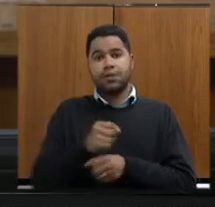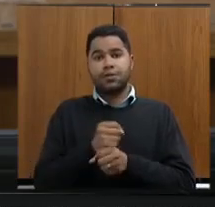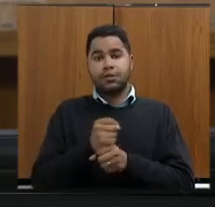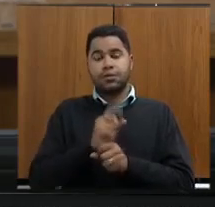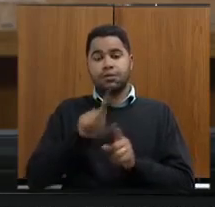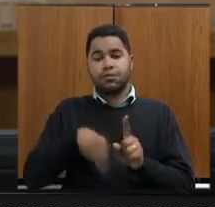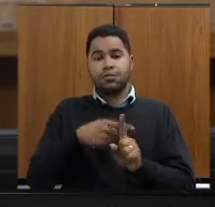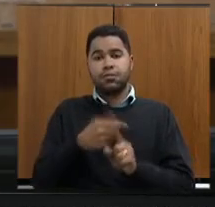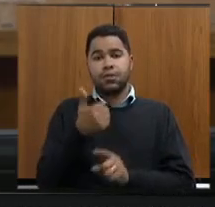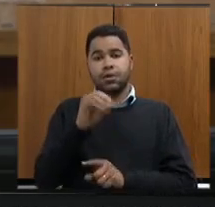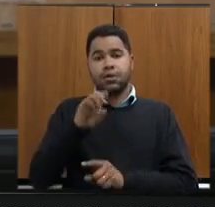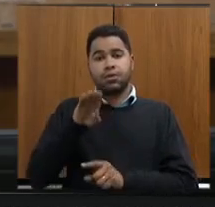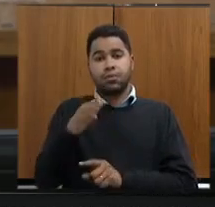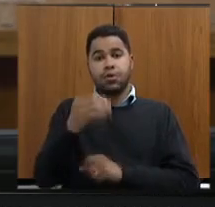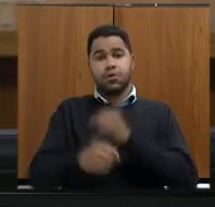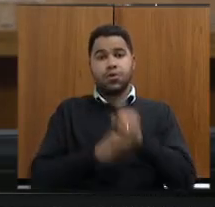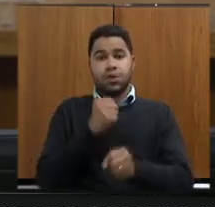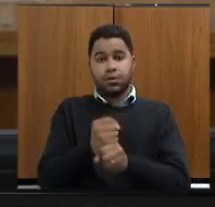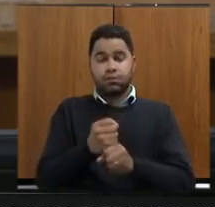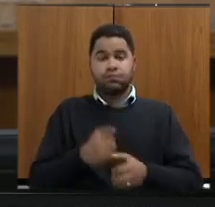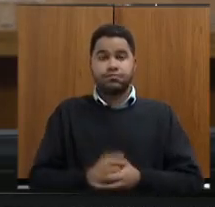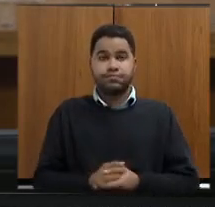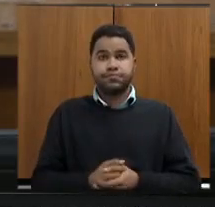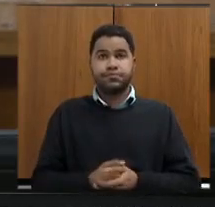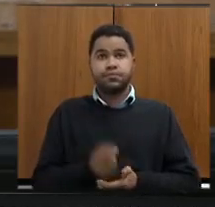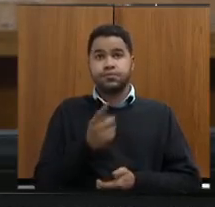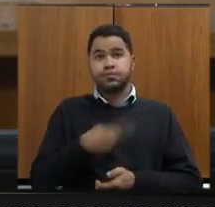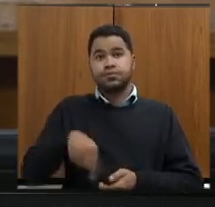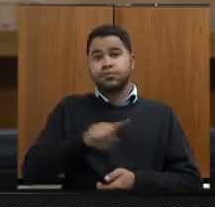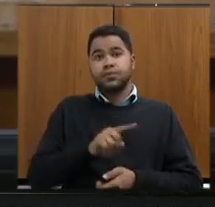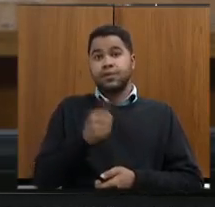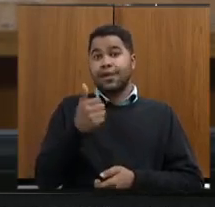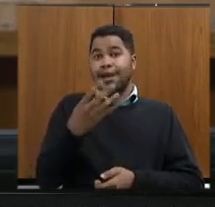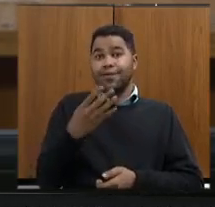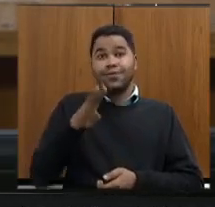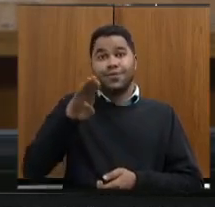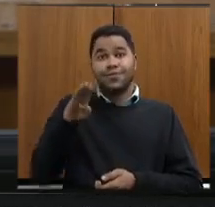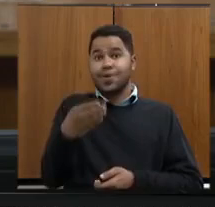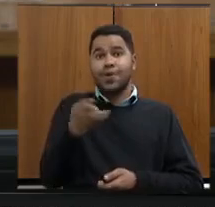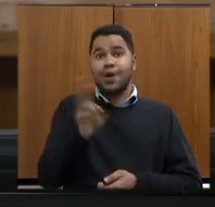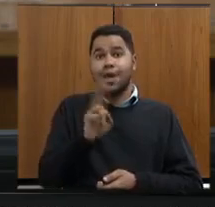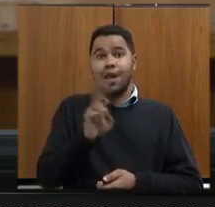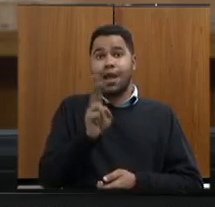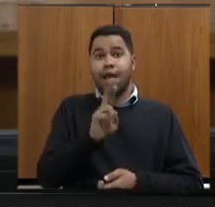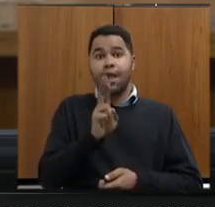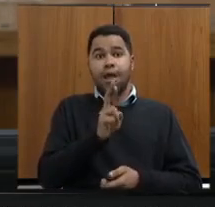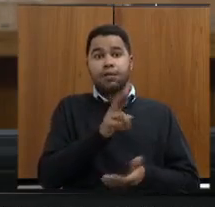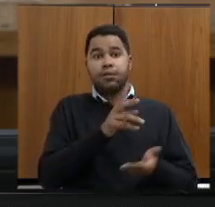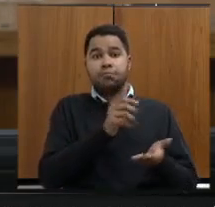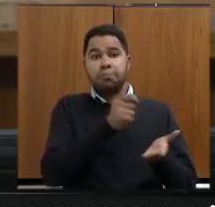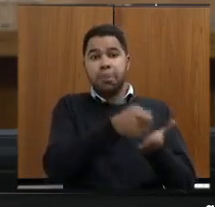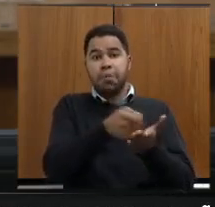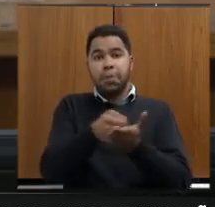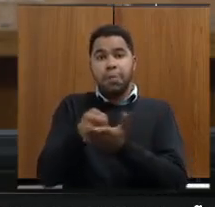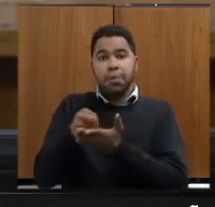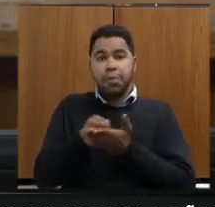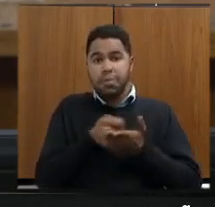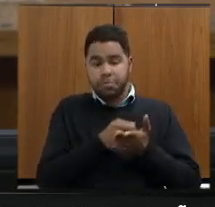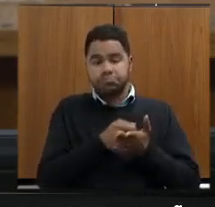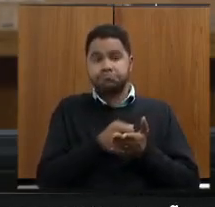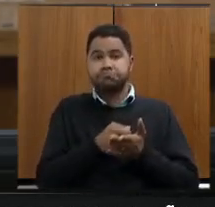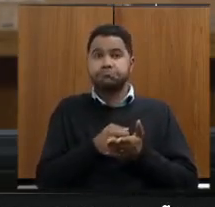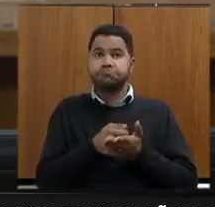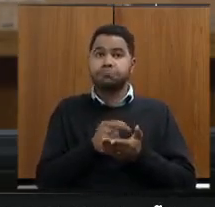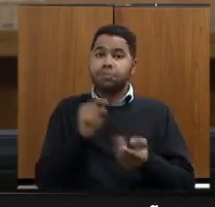e mais dez bilhões no ano que vem então nós tamos falando de 14 bilhões de reais e dispêndio de caixa